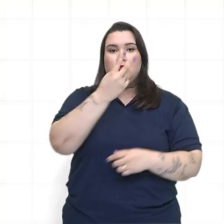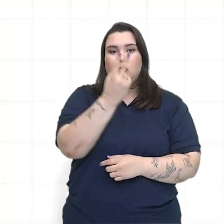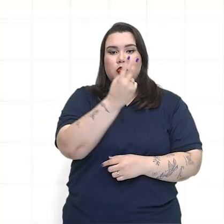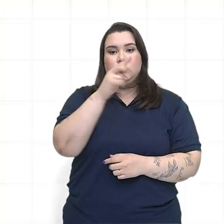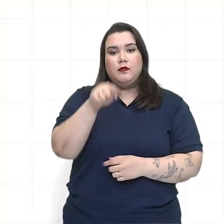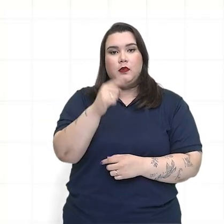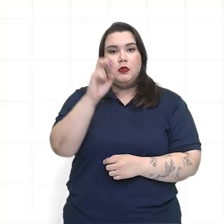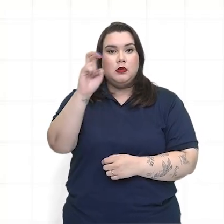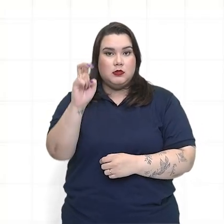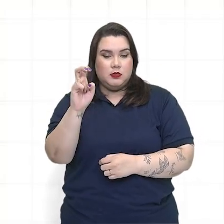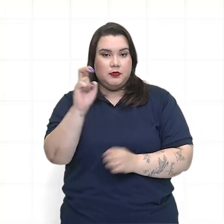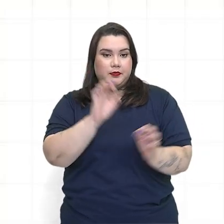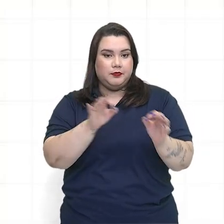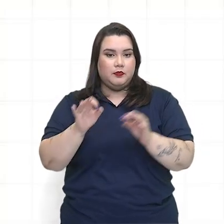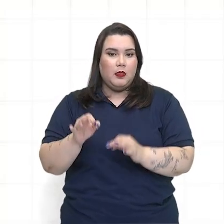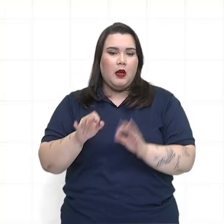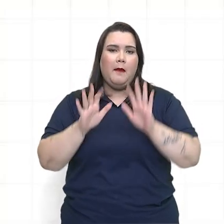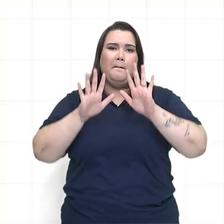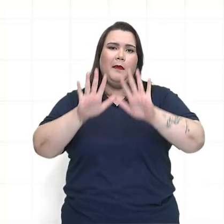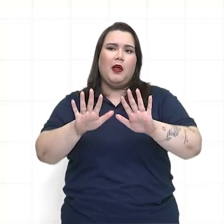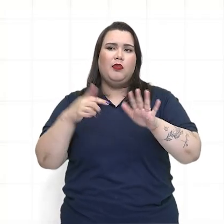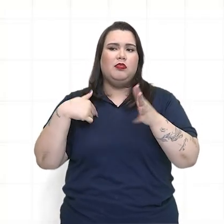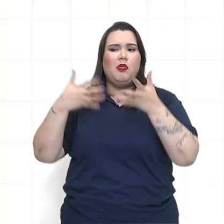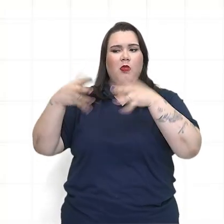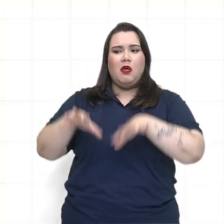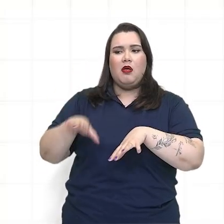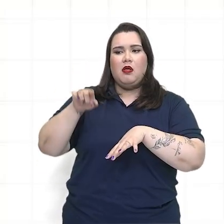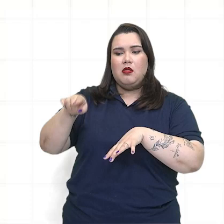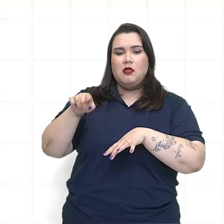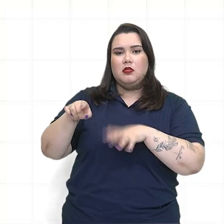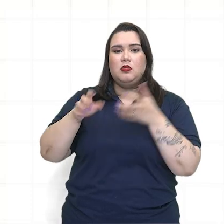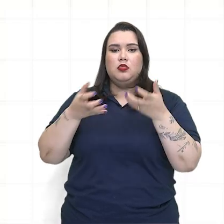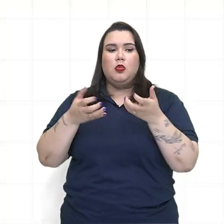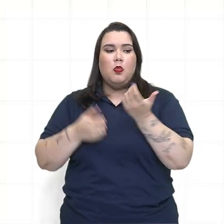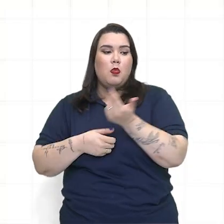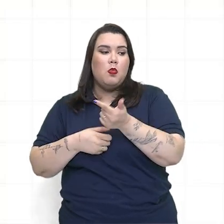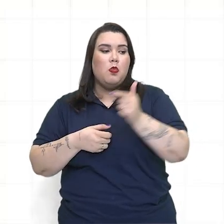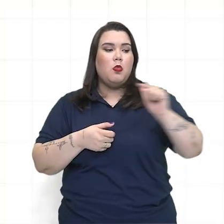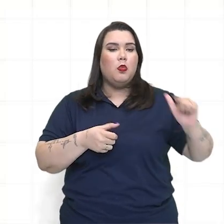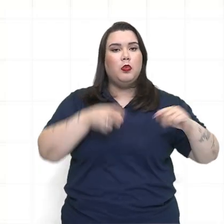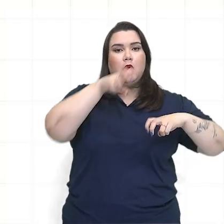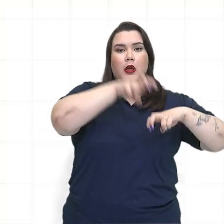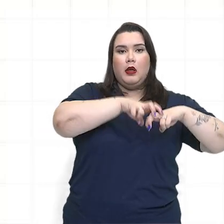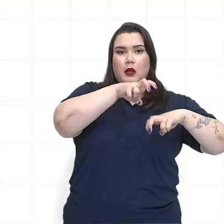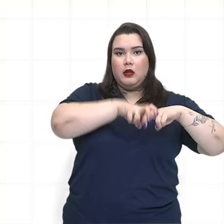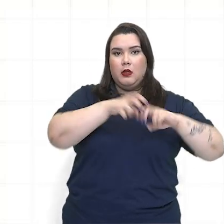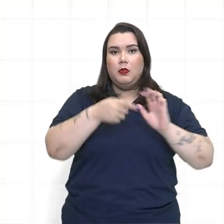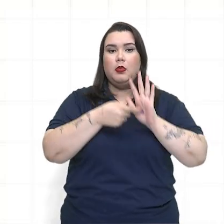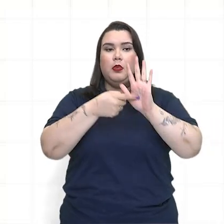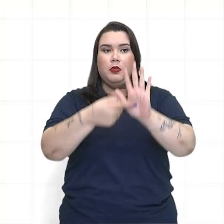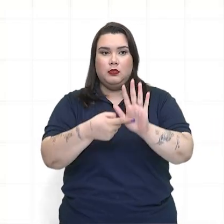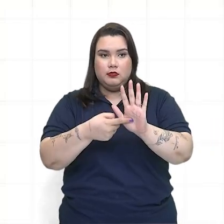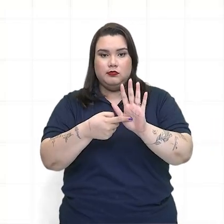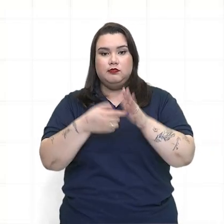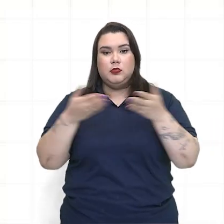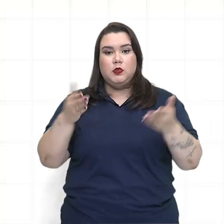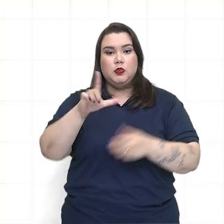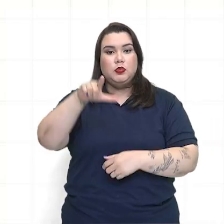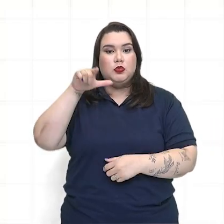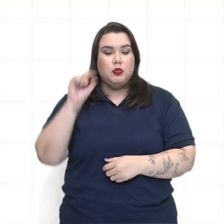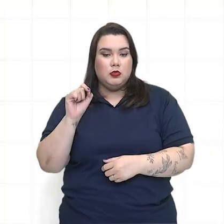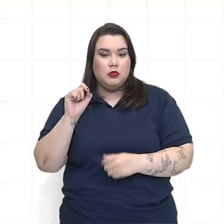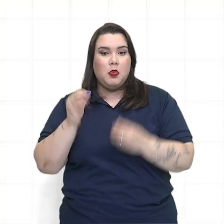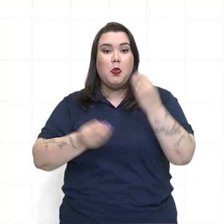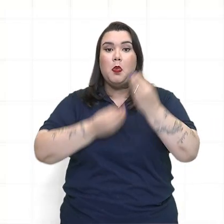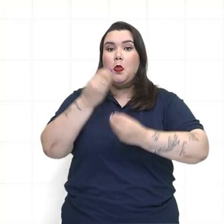2 e 5. E se nós formos para esta cadeira aqui, se for escolhida essa